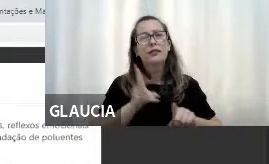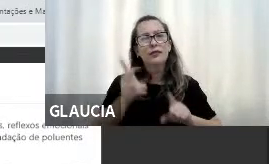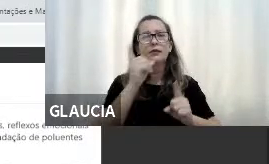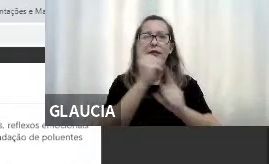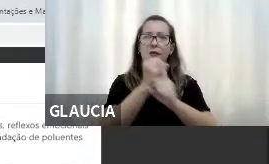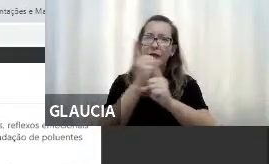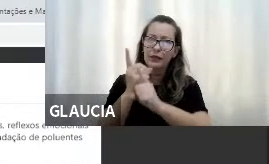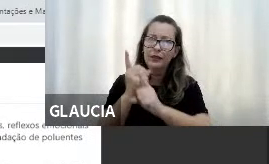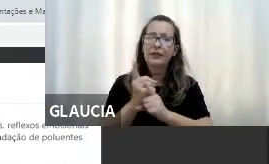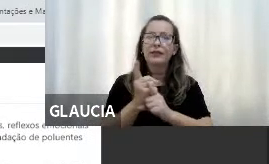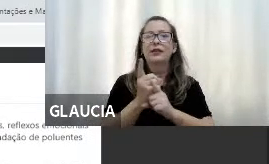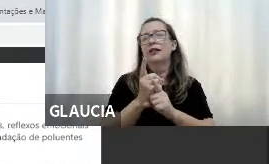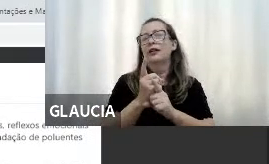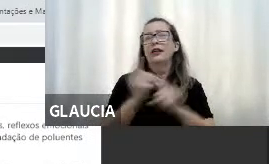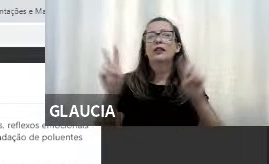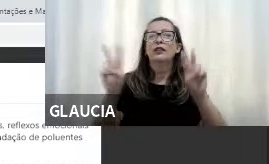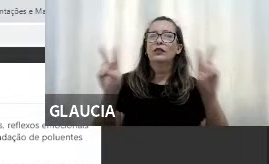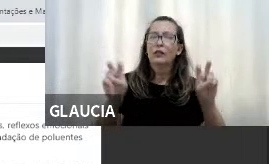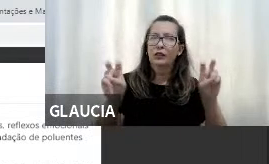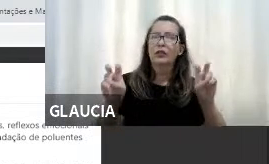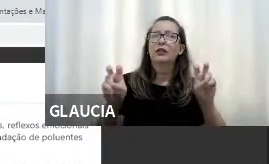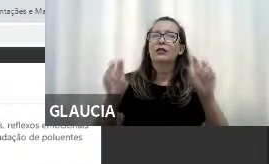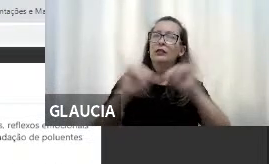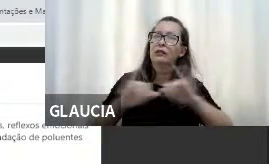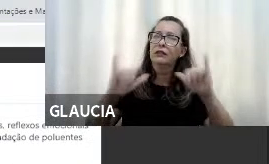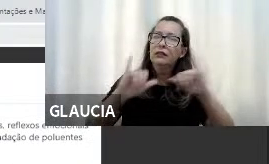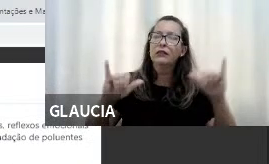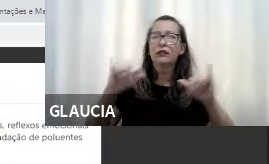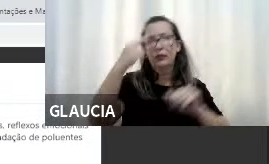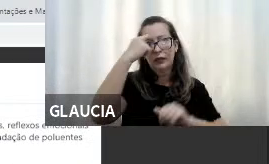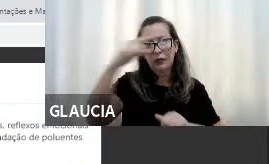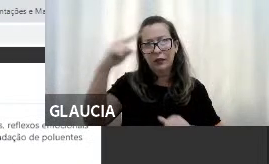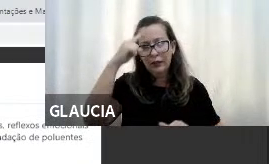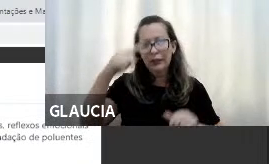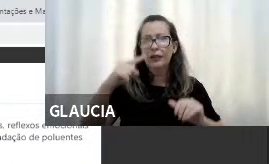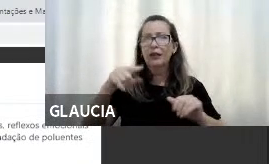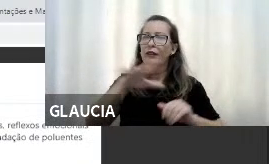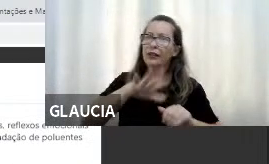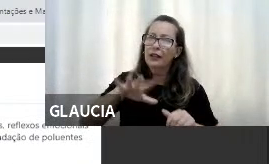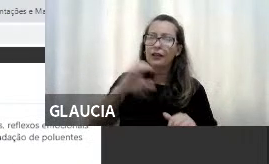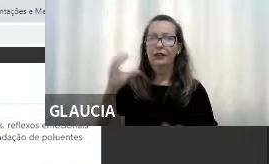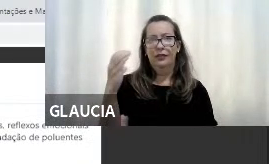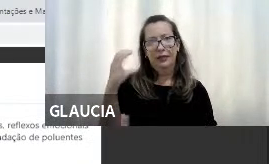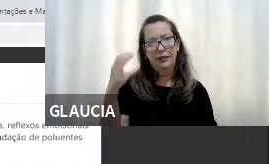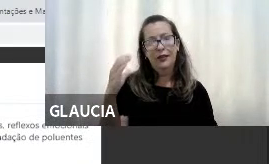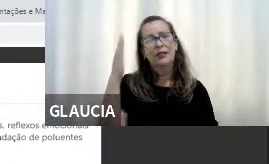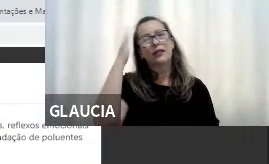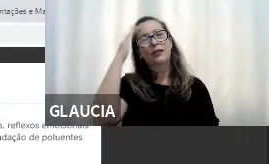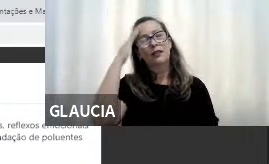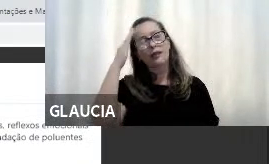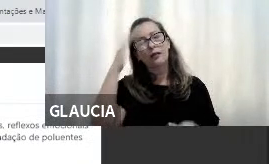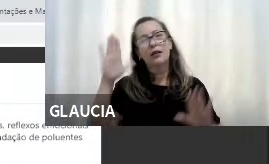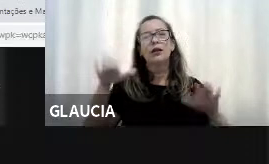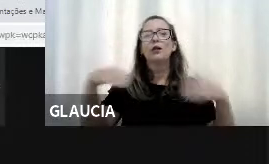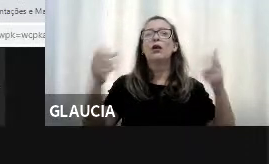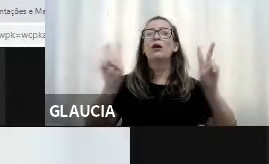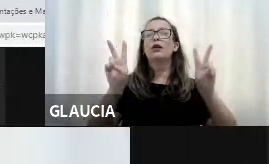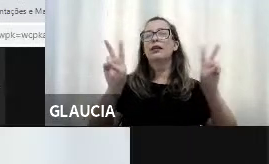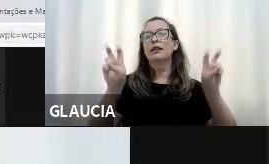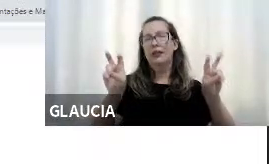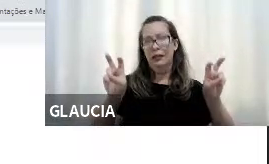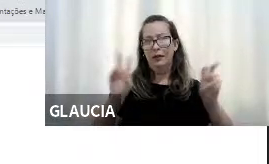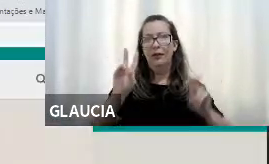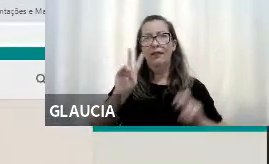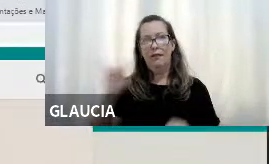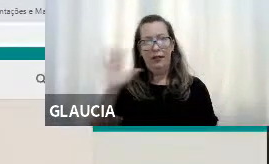aqui nessa nossa divulgação semanal para saber que tema que vai ser tratado.